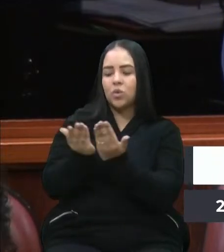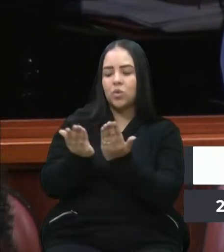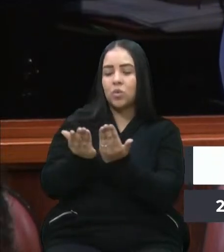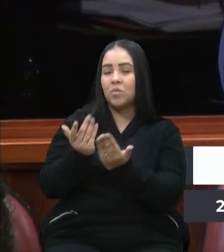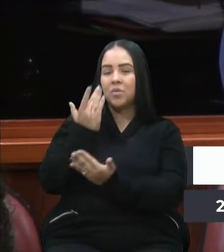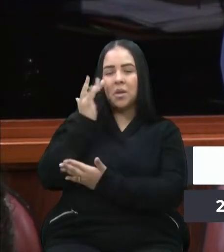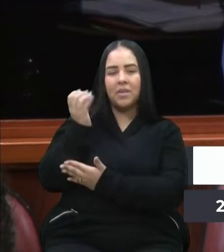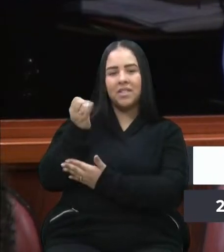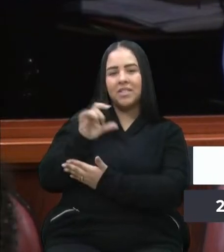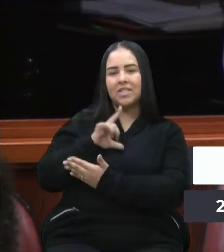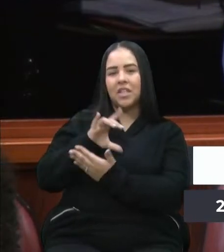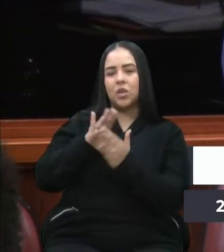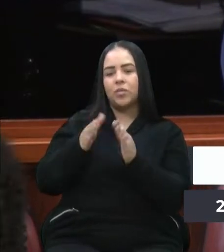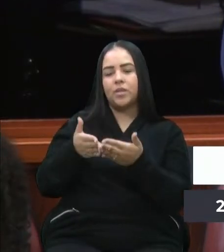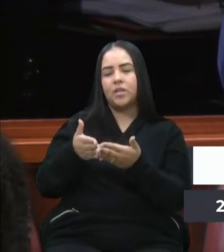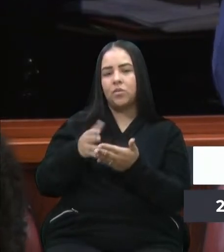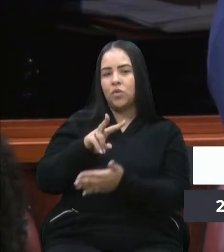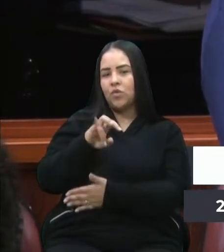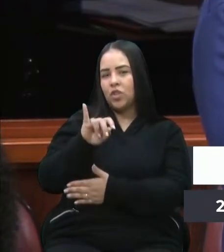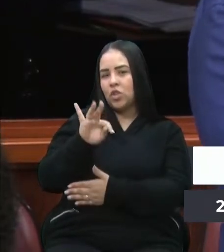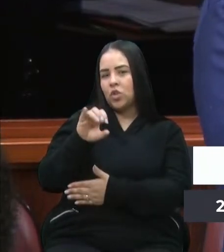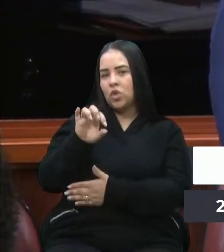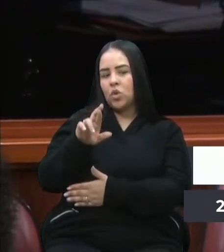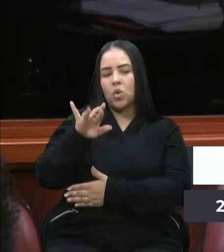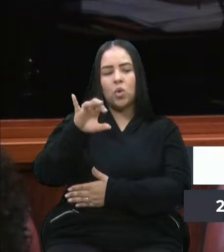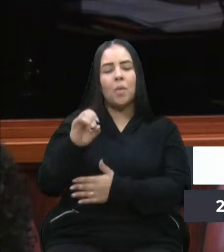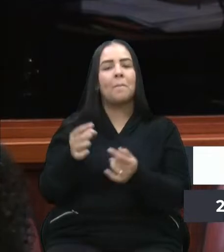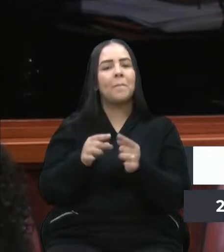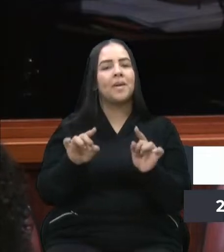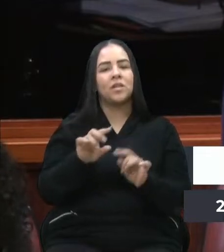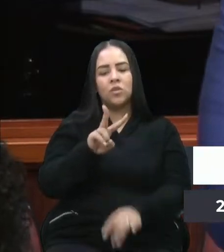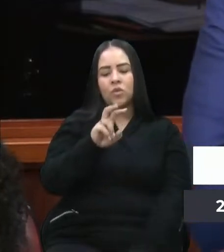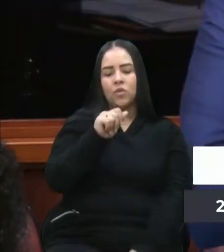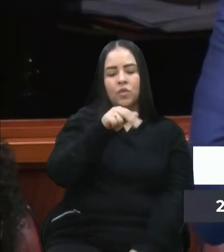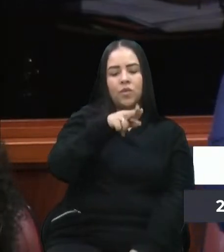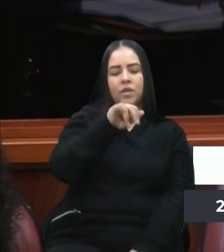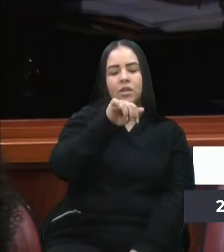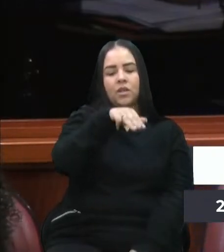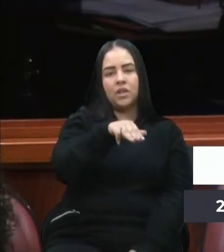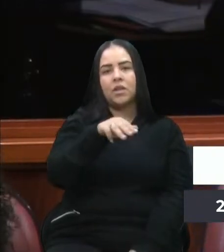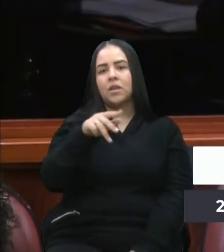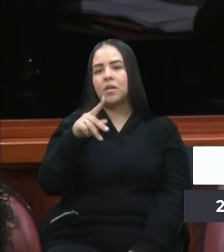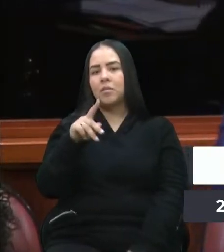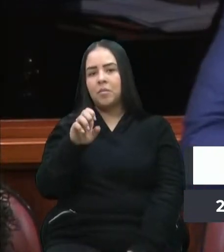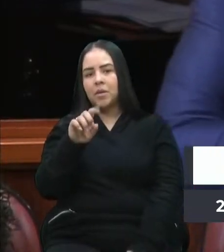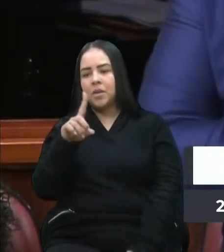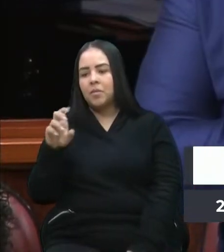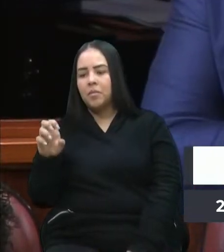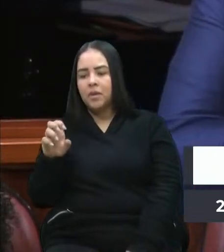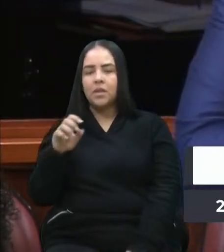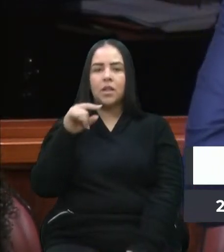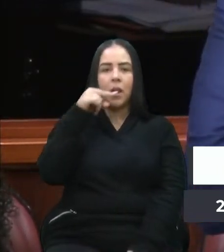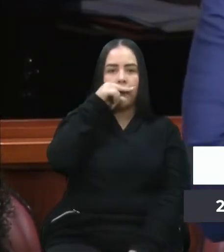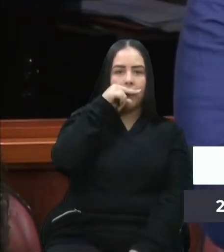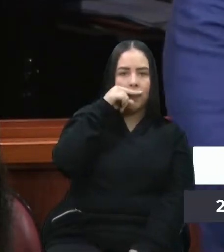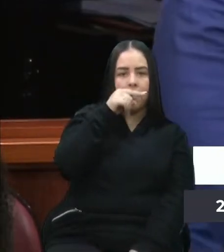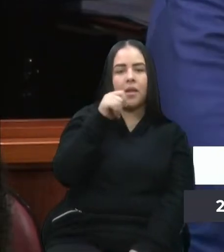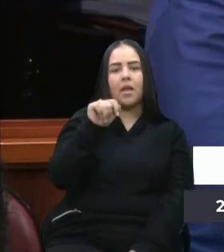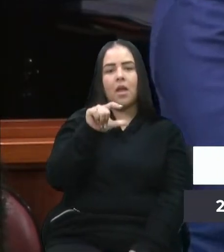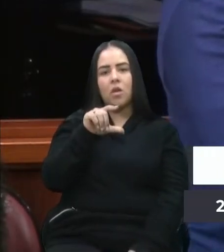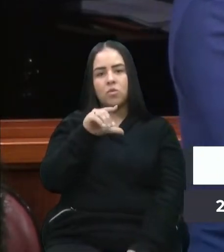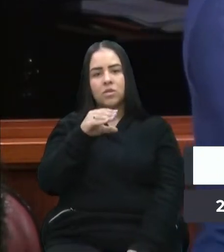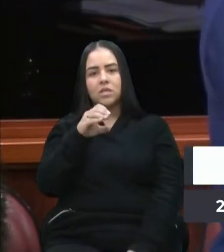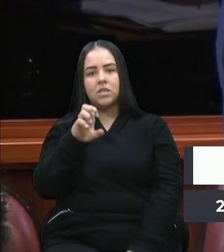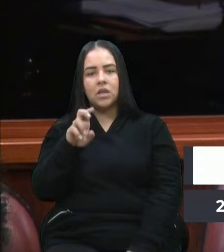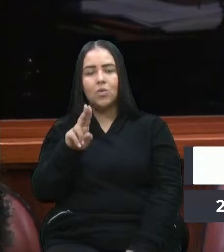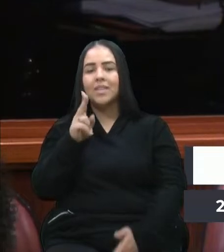comissão de diretores do Vitório, mas do Vanim, Pepe, Sartori, Alceu,